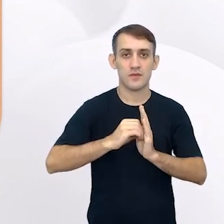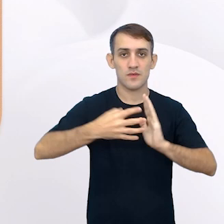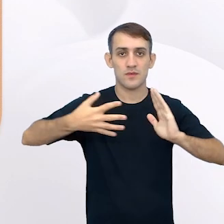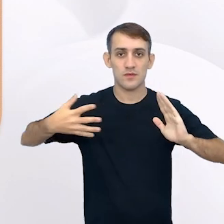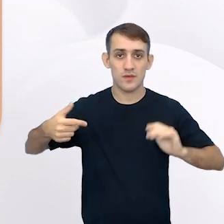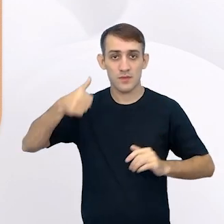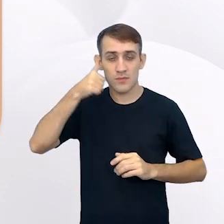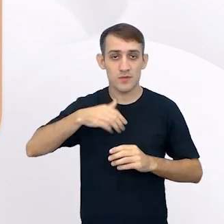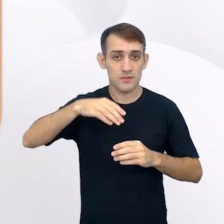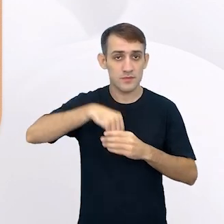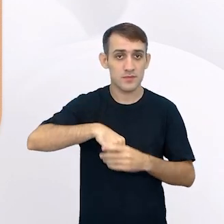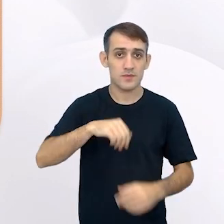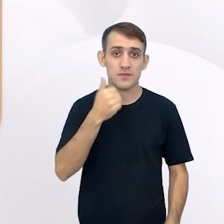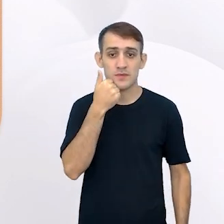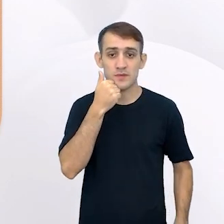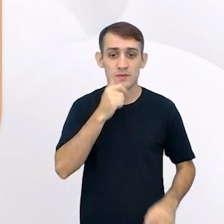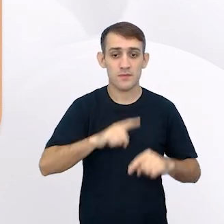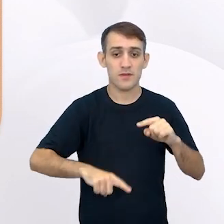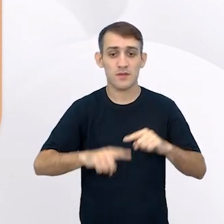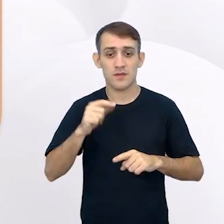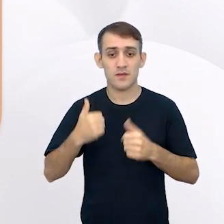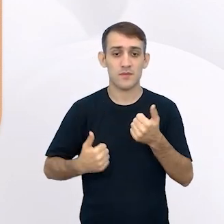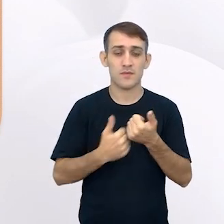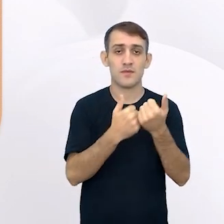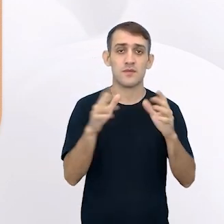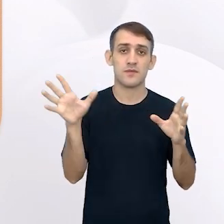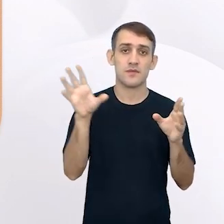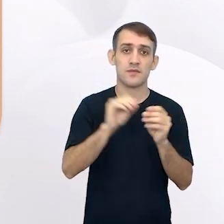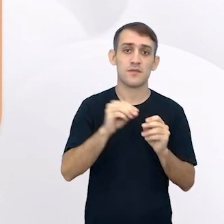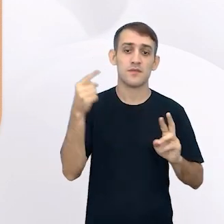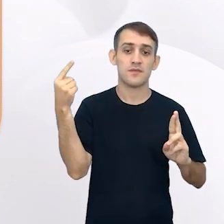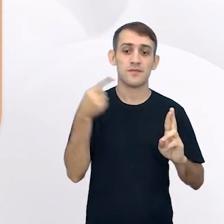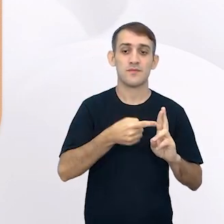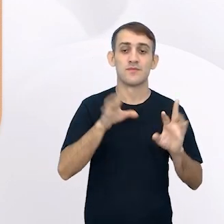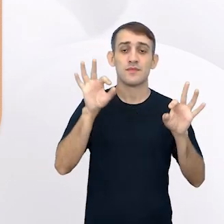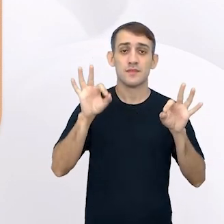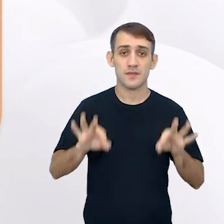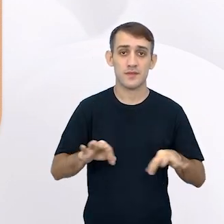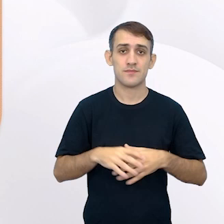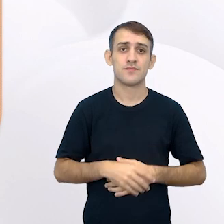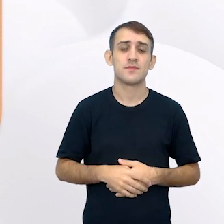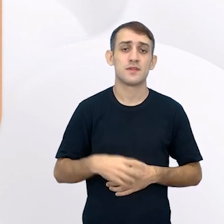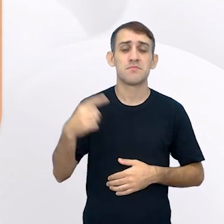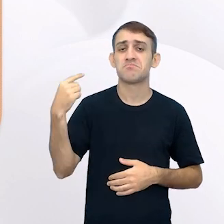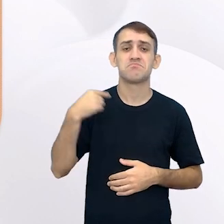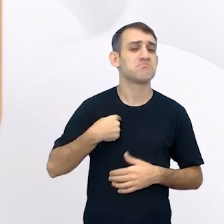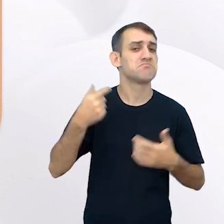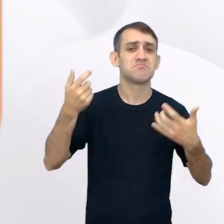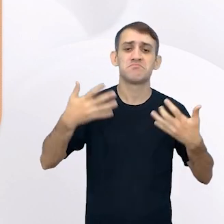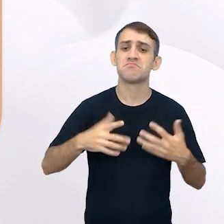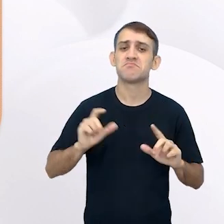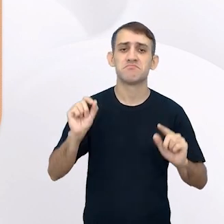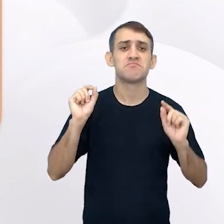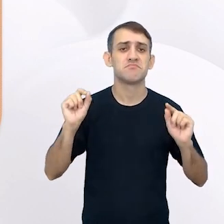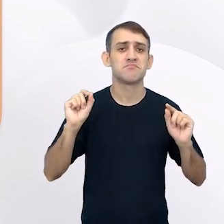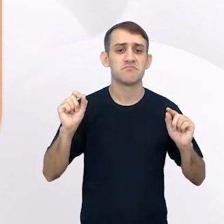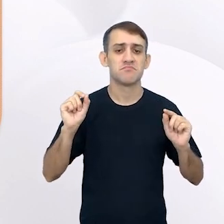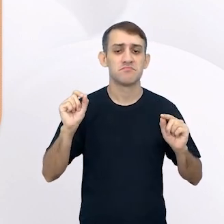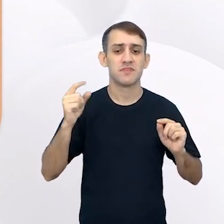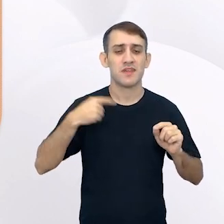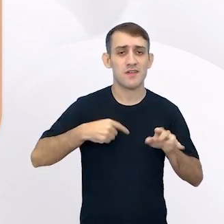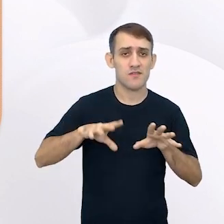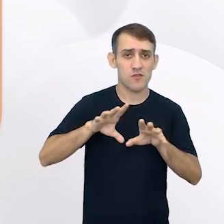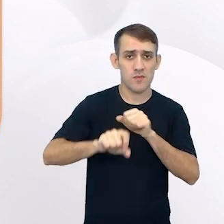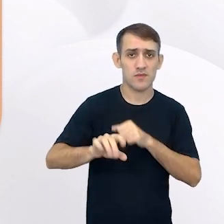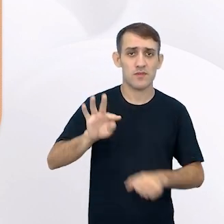paulista, mulheres na ciência, material de apoio, sistematização e referência. Quem está falando aqui, né, eu sou a